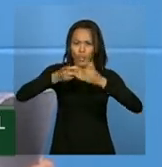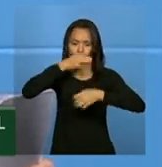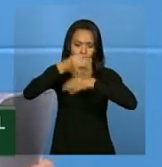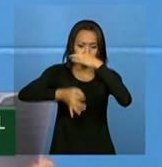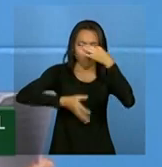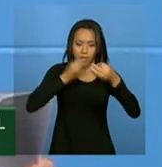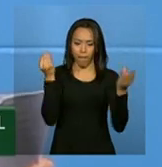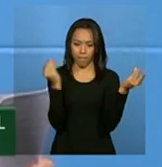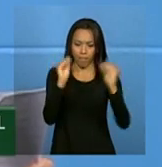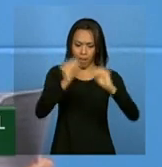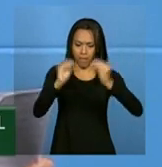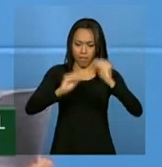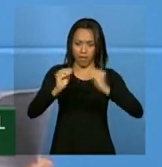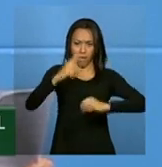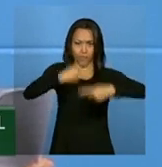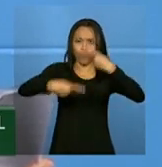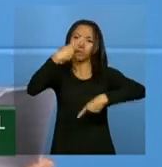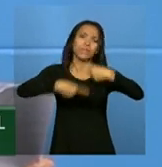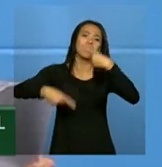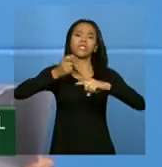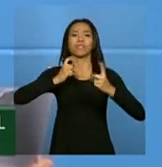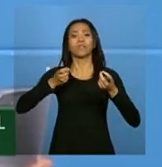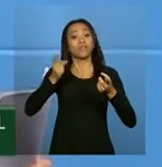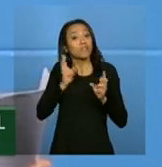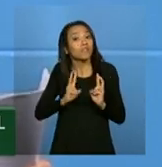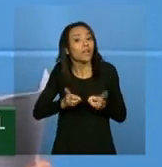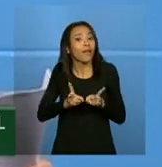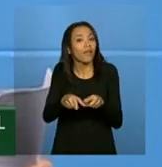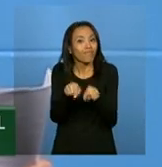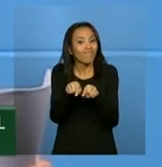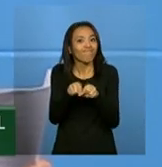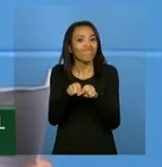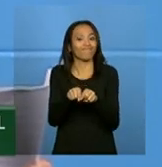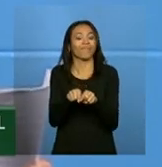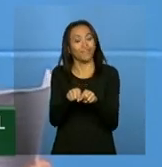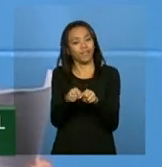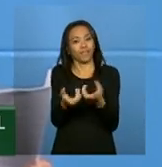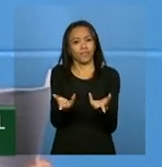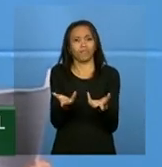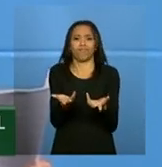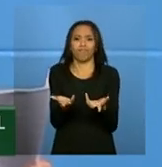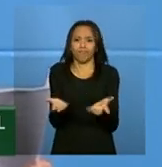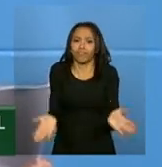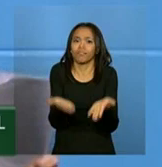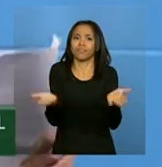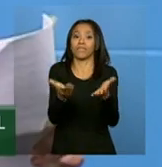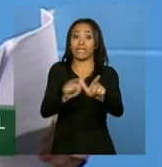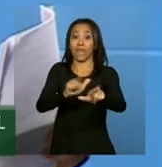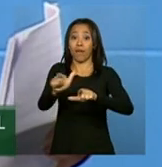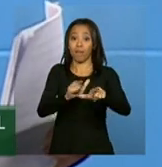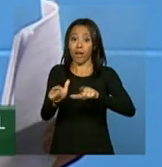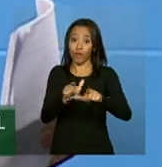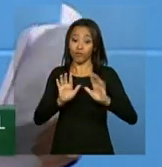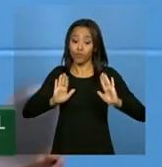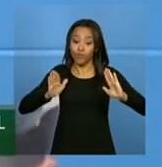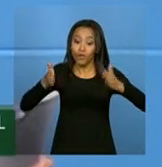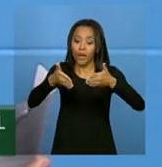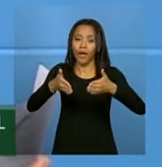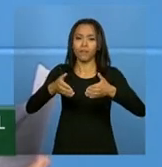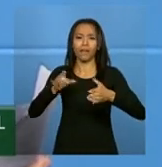de políticas, de debate, de construção de alternativas e de formulação de ações locais